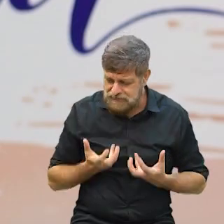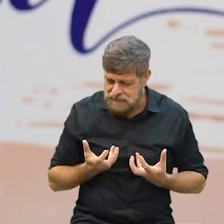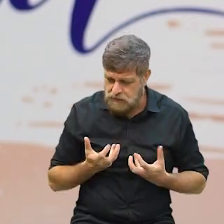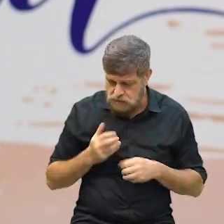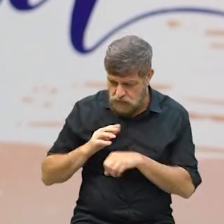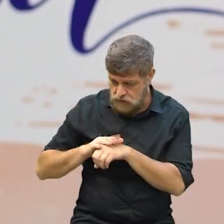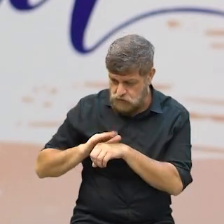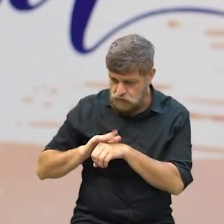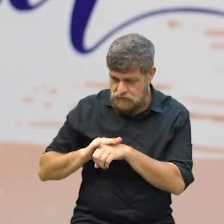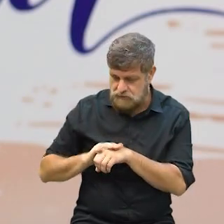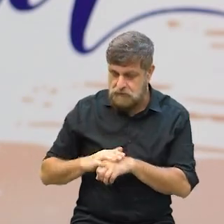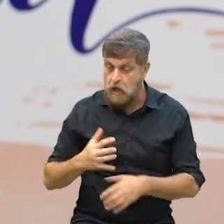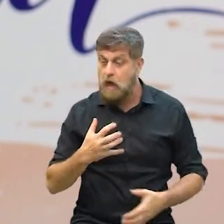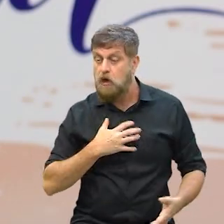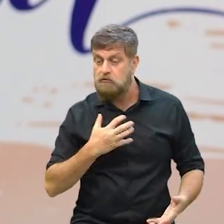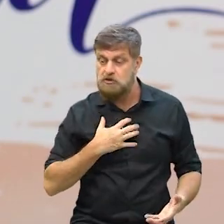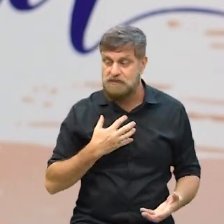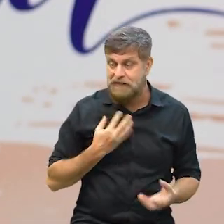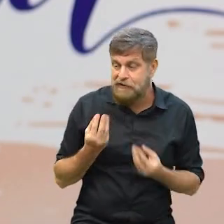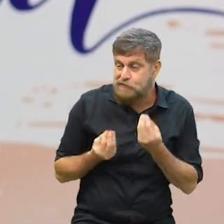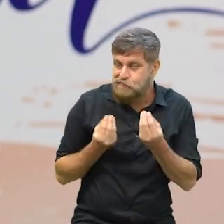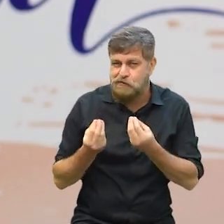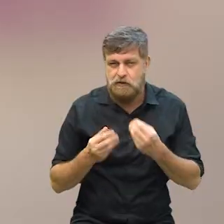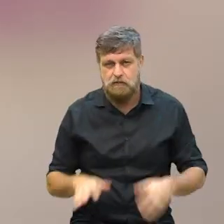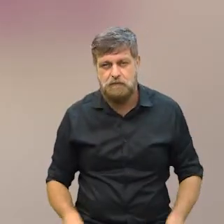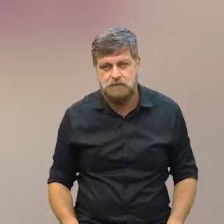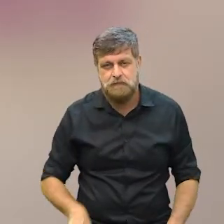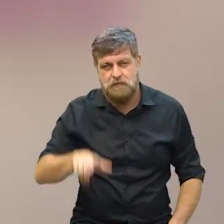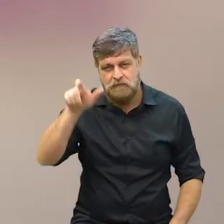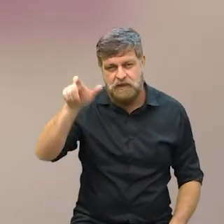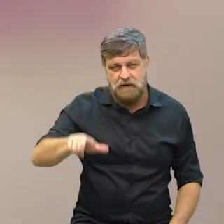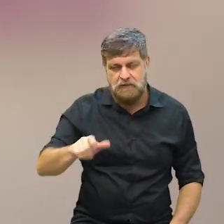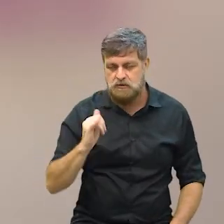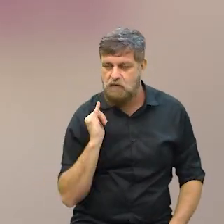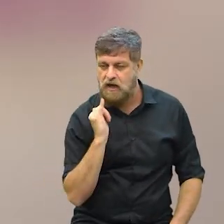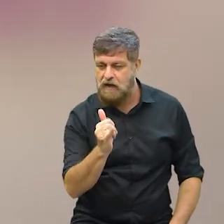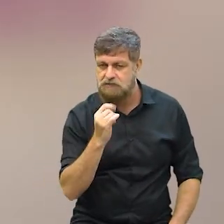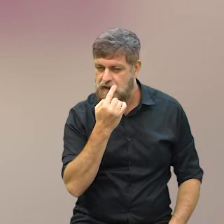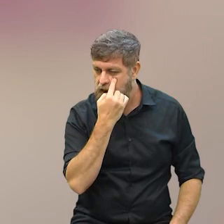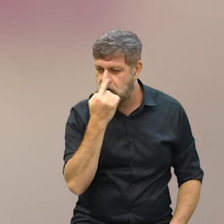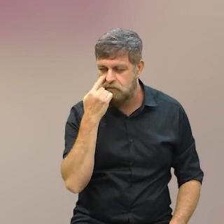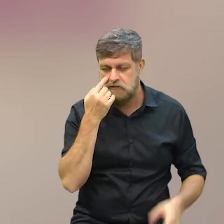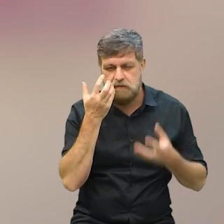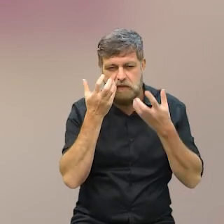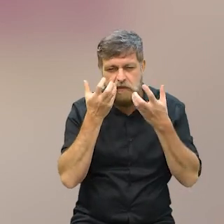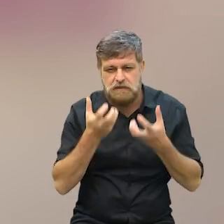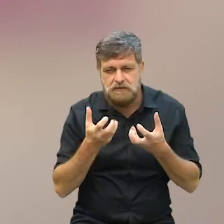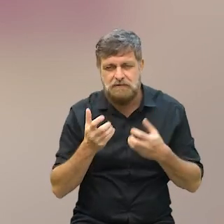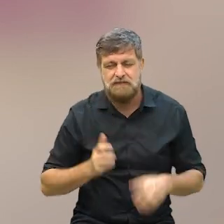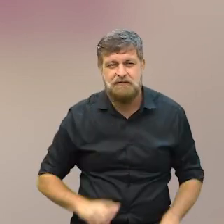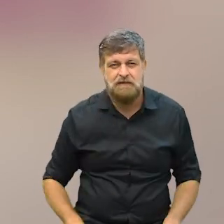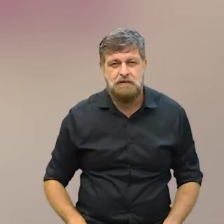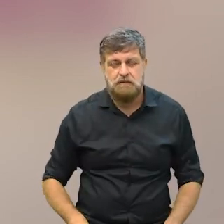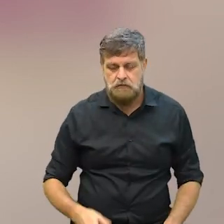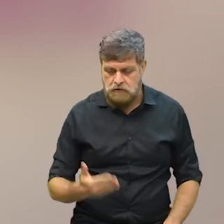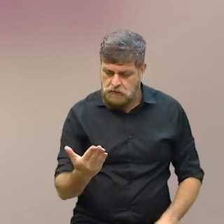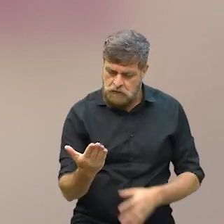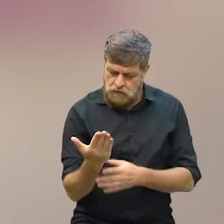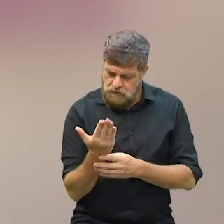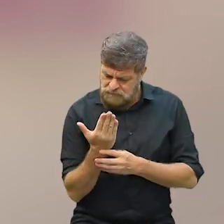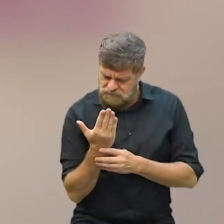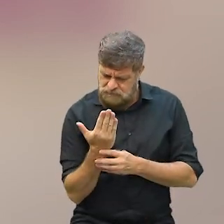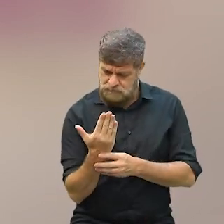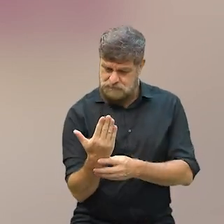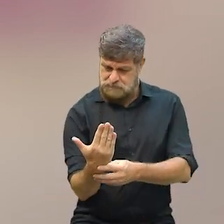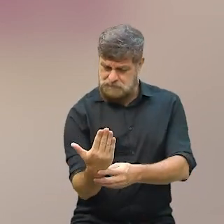a vista cansada ou não? É um modo de dizer? Não, o pessoal fala vista cansada quando a pessoa começa a perder a acomodação para